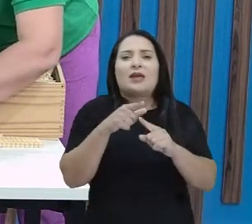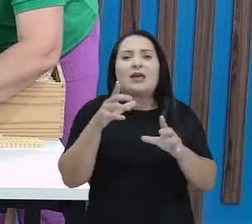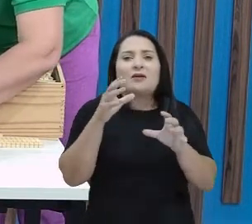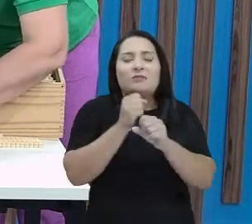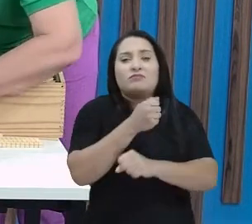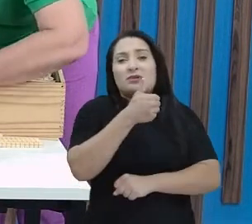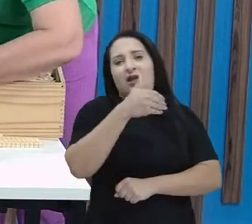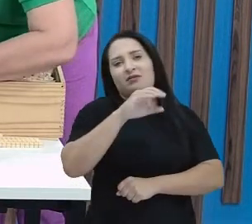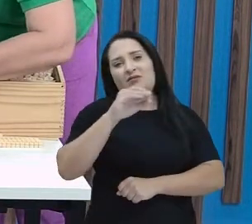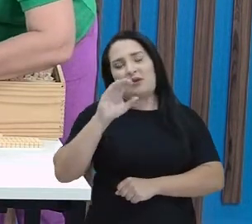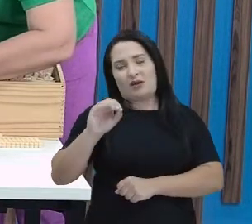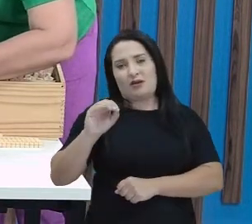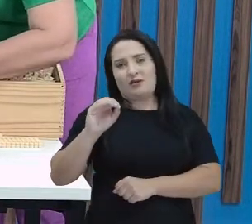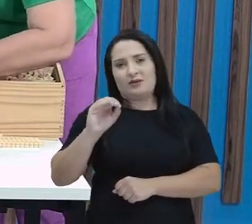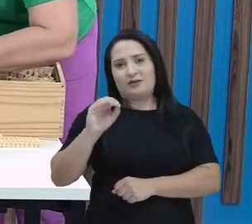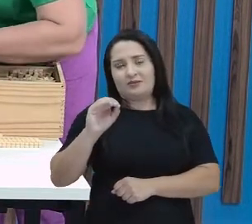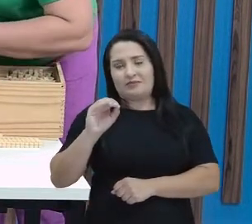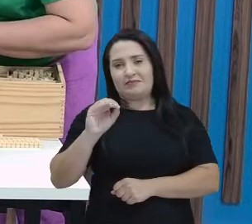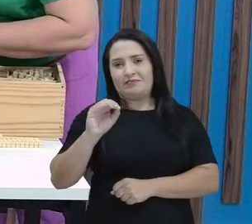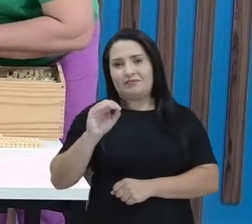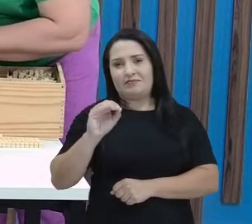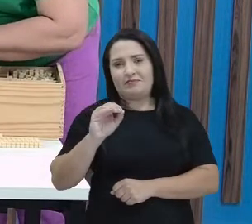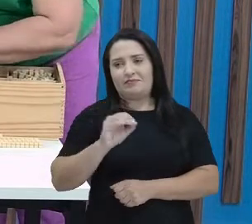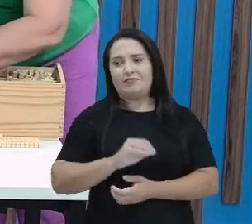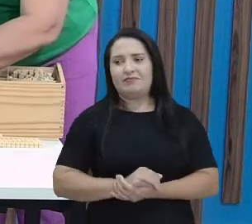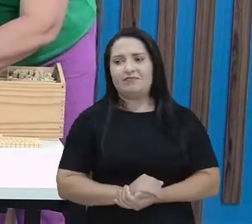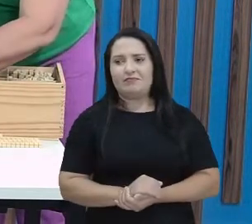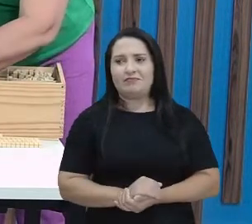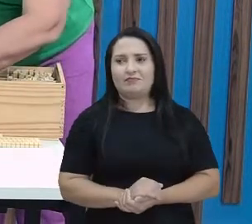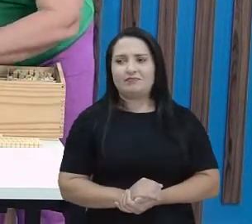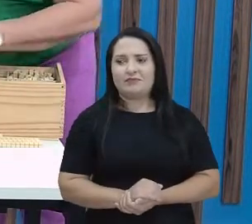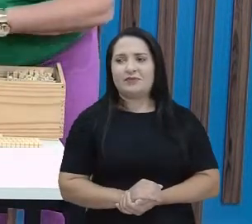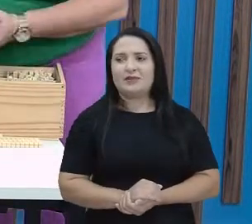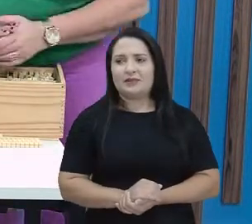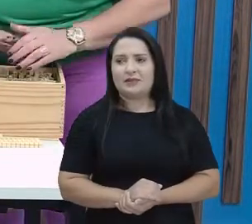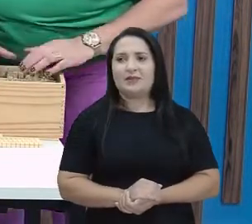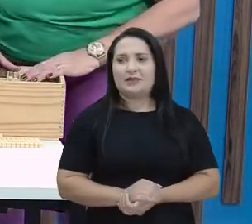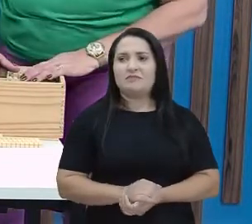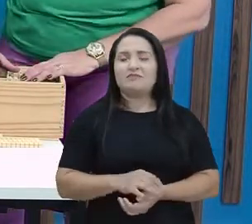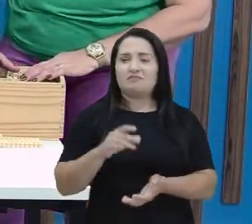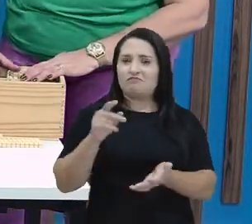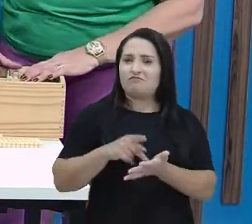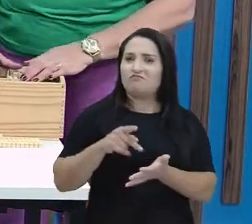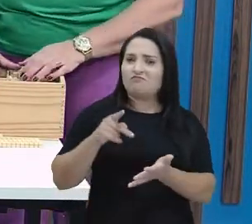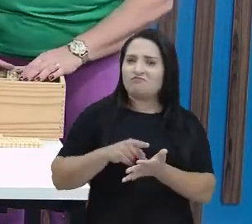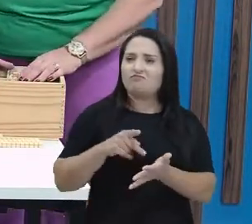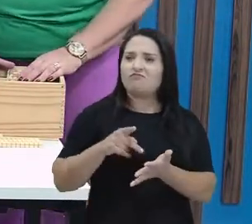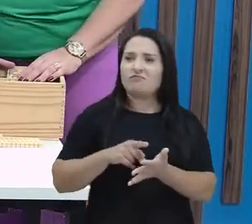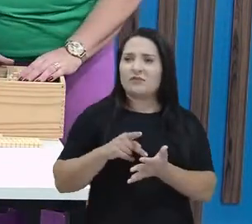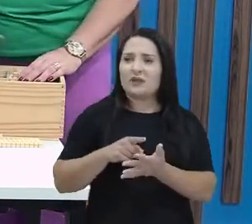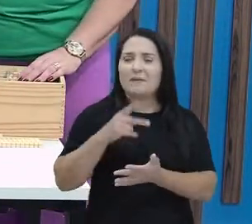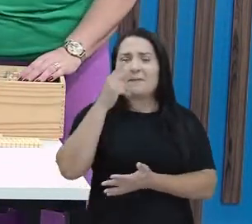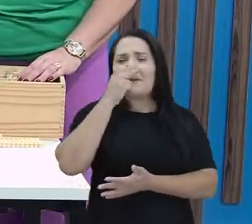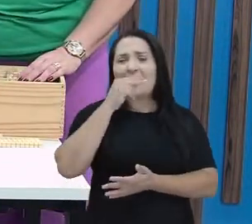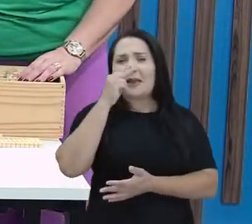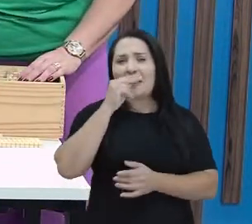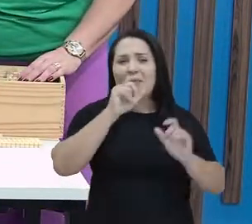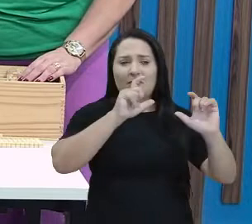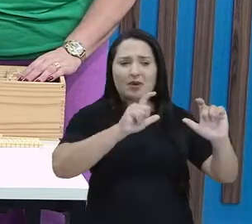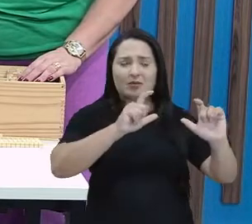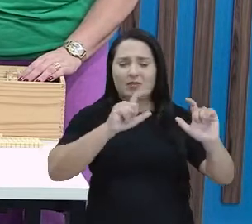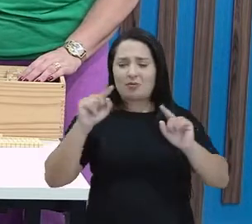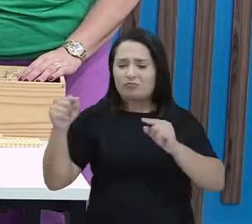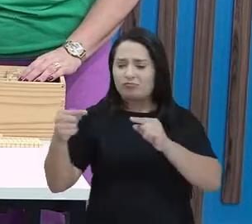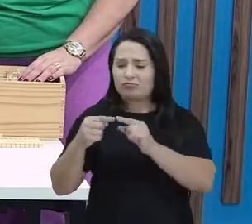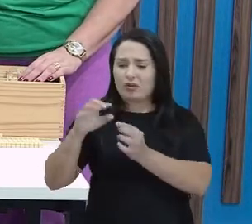unidades... Certinho. Cada plaquinha, né? Perfeito, olha professora aí. Iris. Isso mesmo. Dá exatamente a plaquinha. A mesma coisa os cubinhos aqui. Os